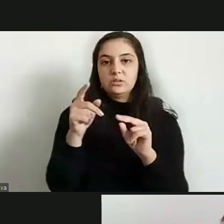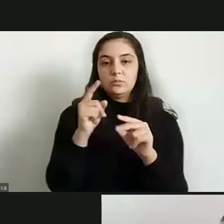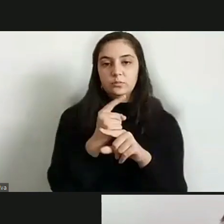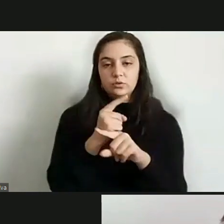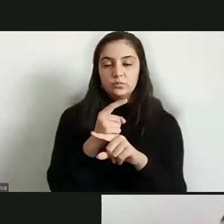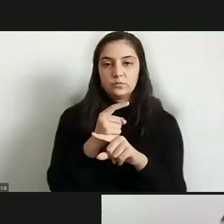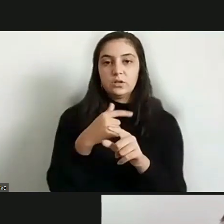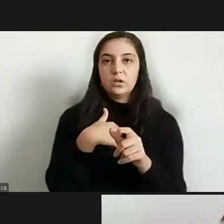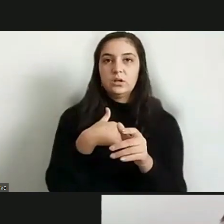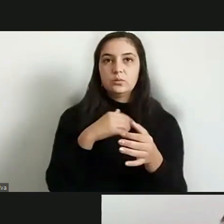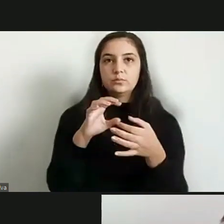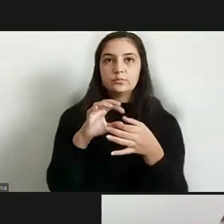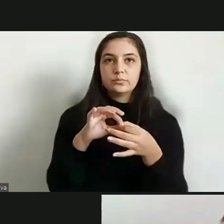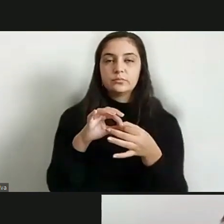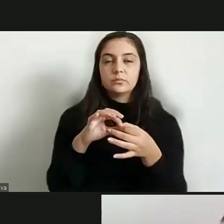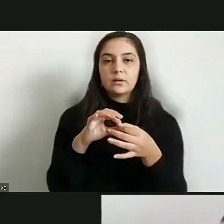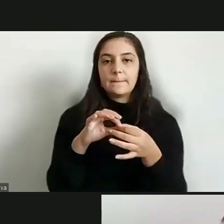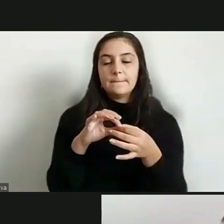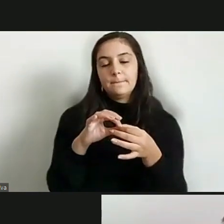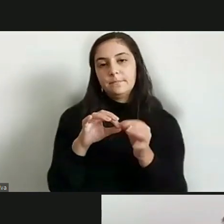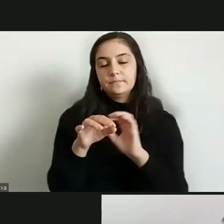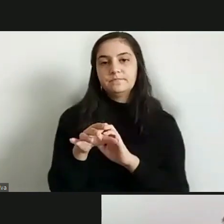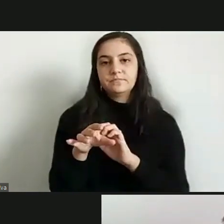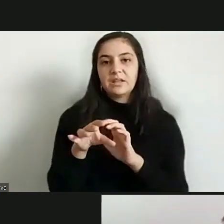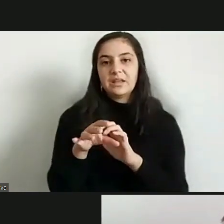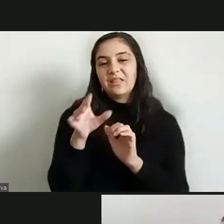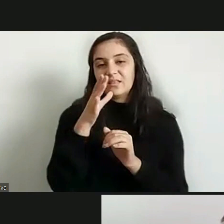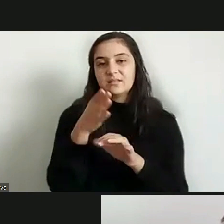Eu pegava por aquilo que o Nelson referiu, que era uma